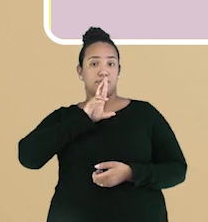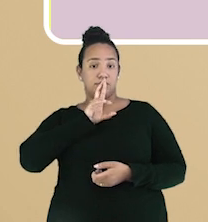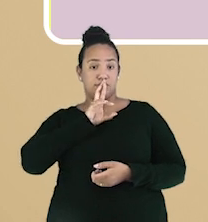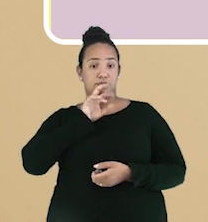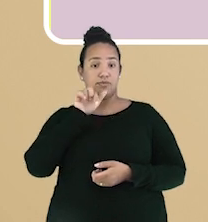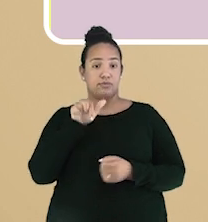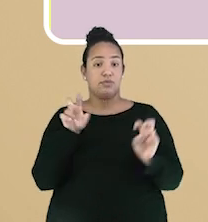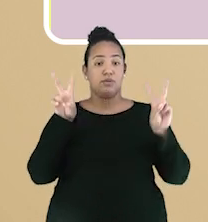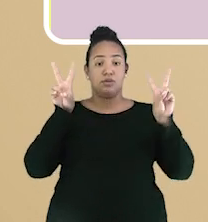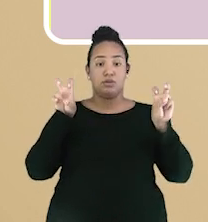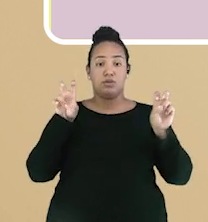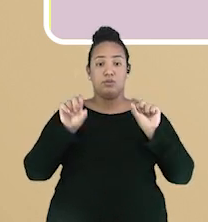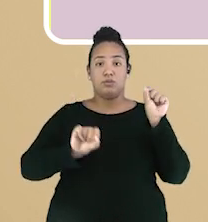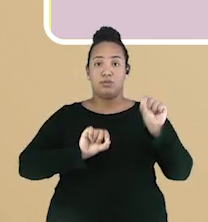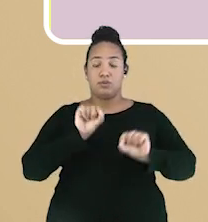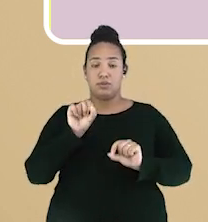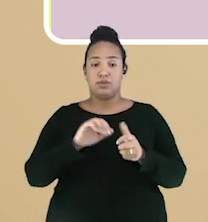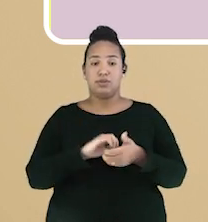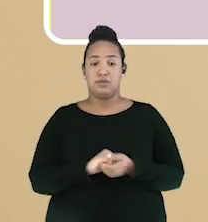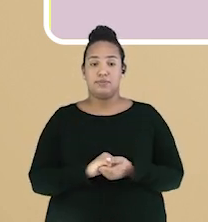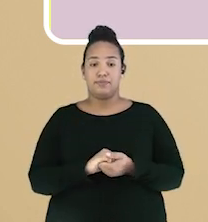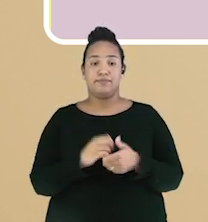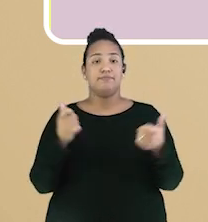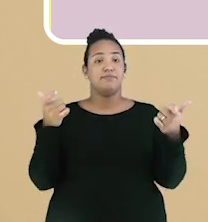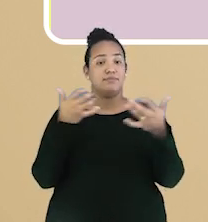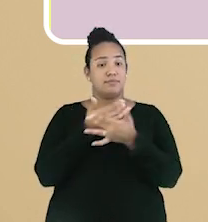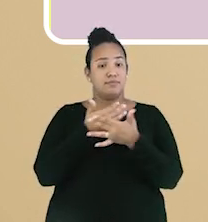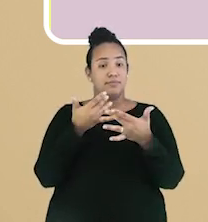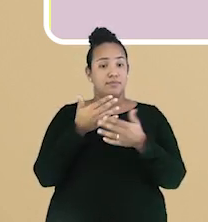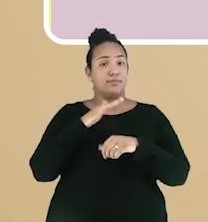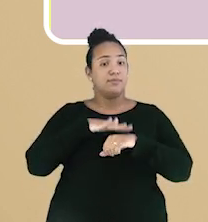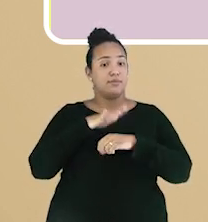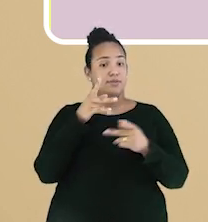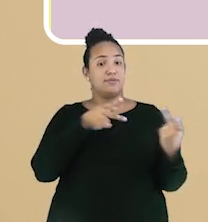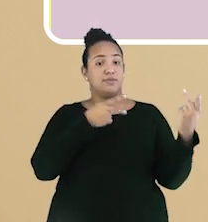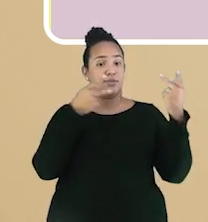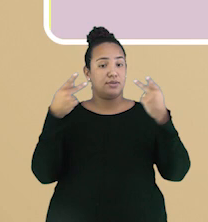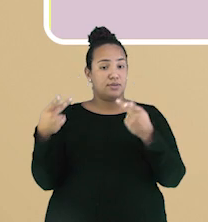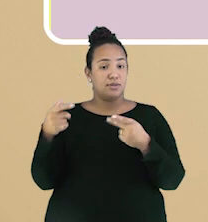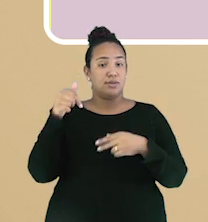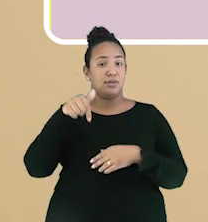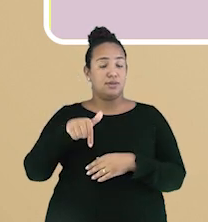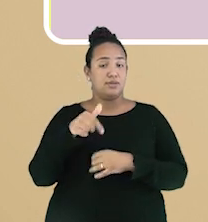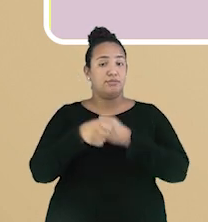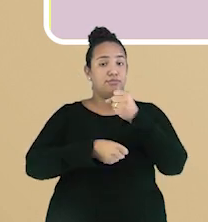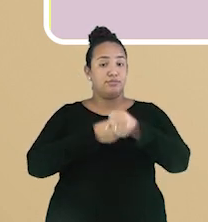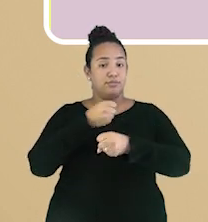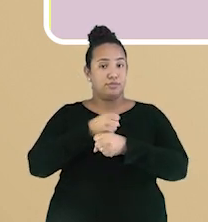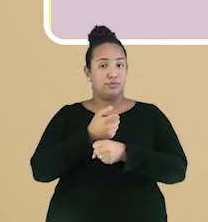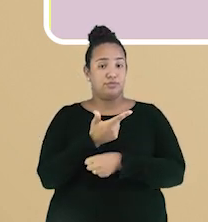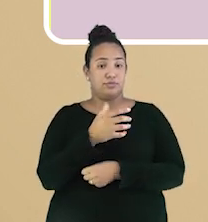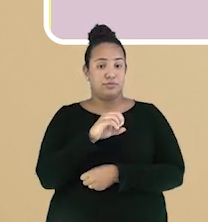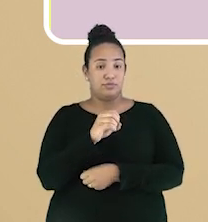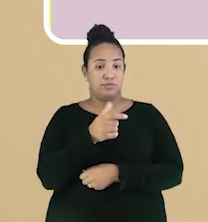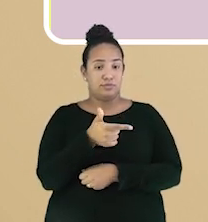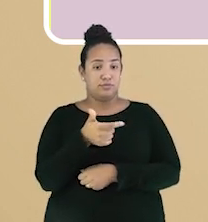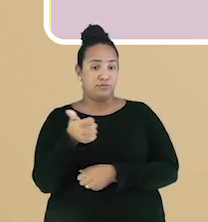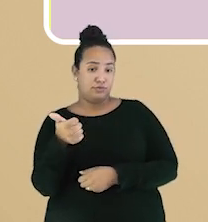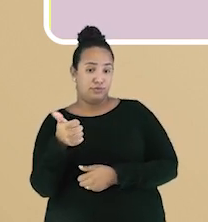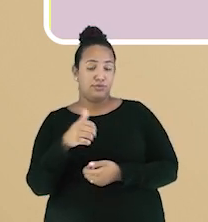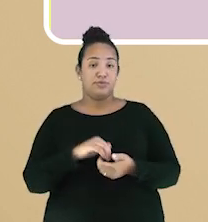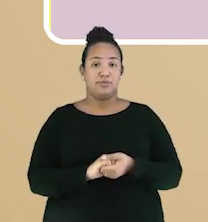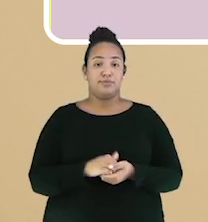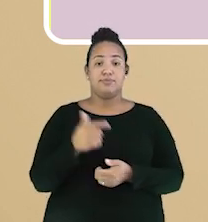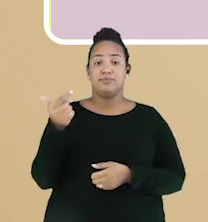é Cidades mais visitadas no Brasil em 2021. O número 2, a cidade